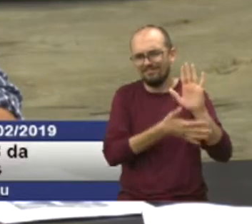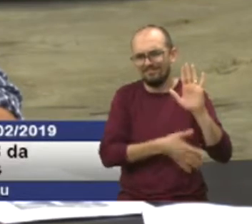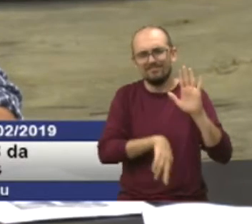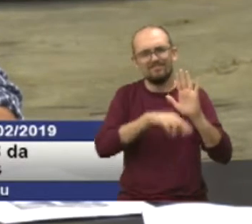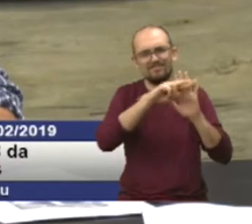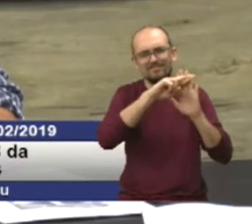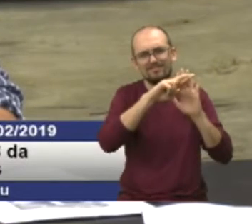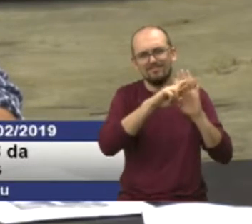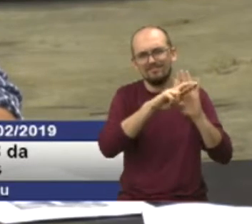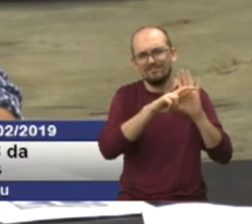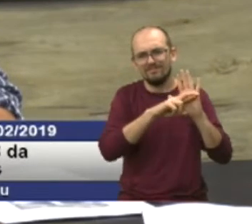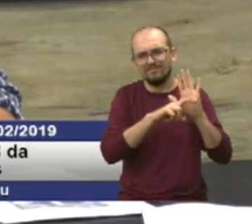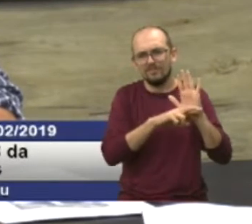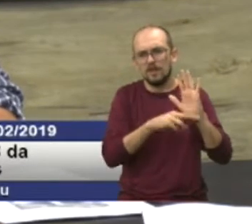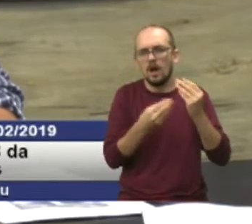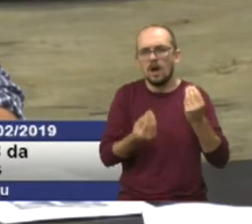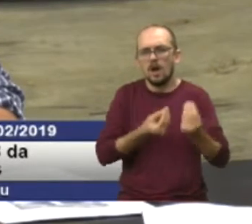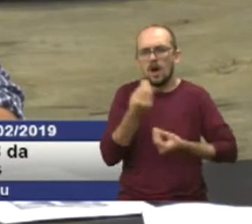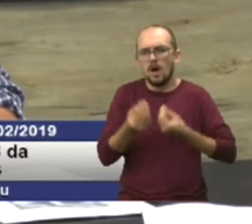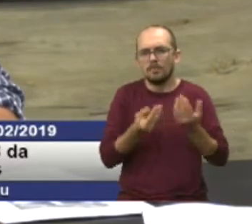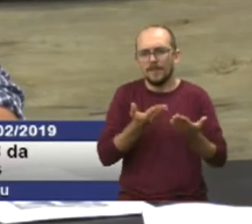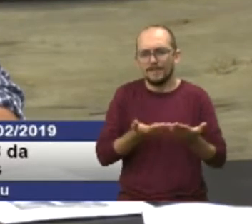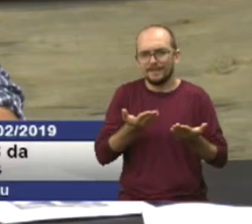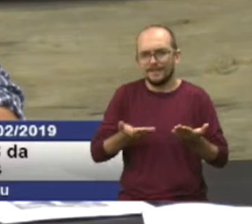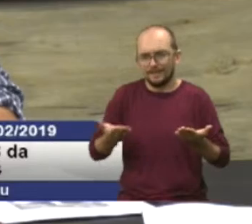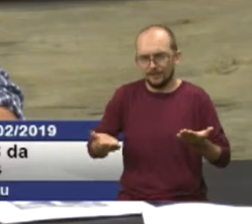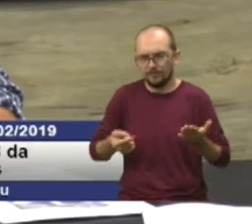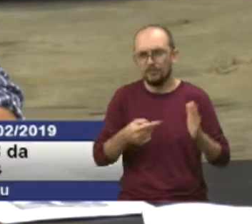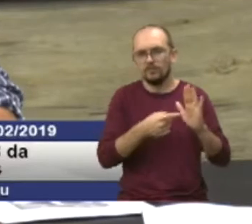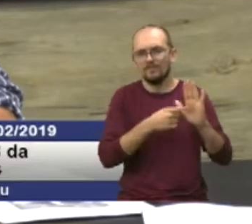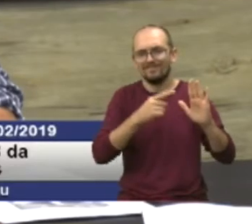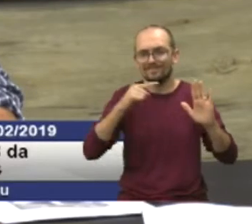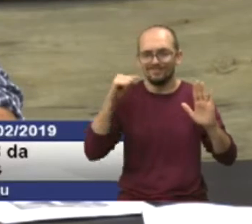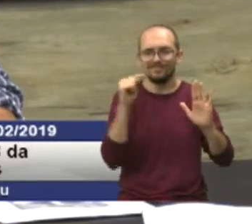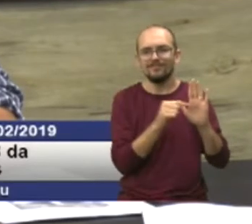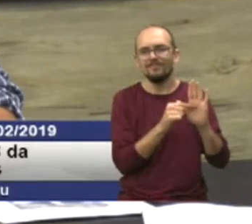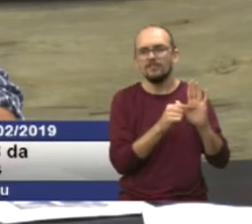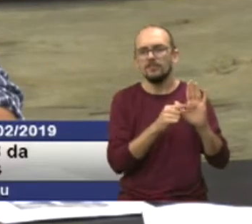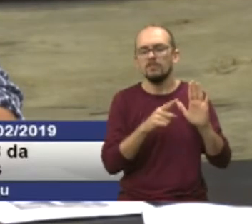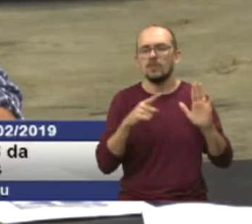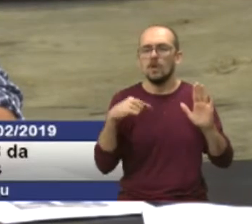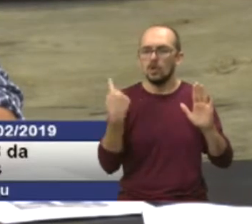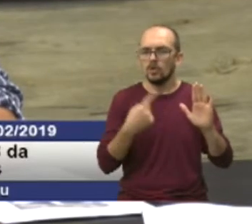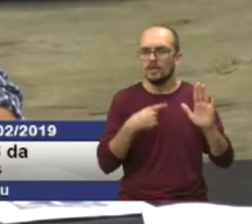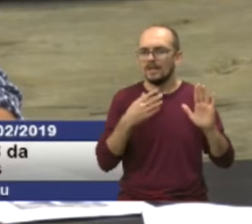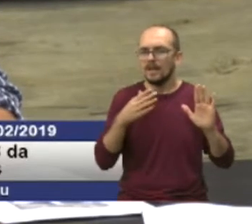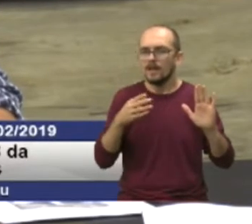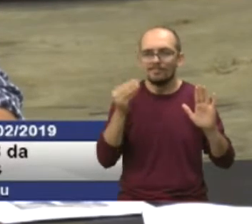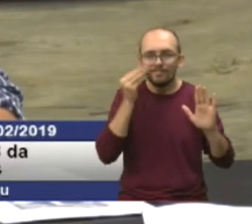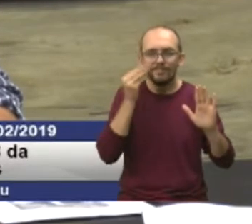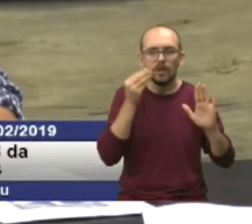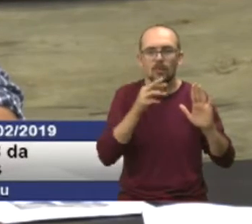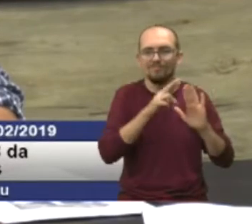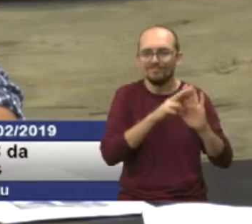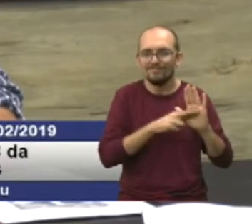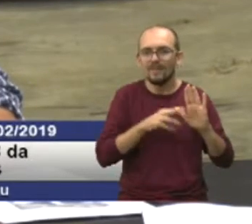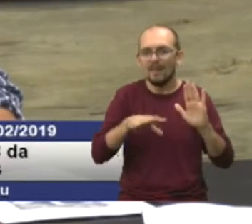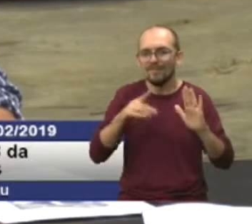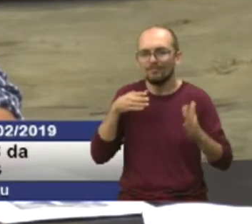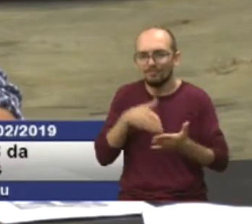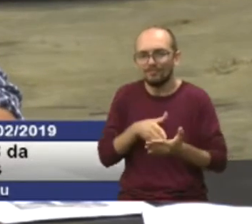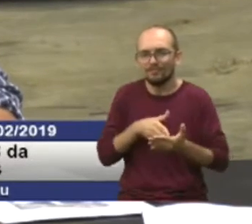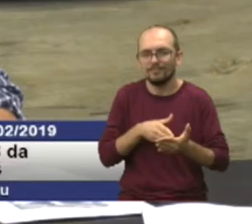estas questões de licitação e a gente tem encontrado dificuldade para cumpri-las. Um